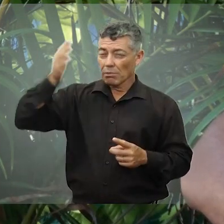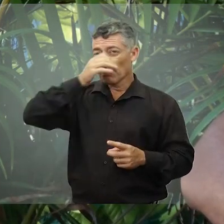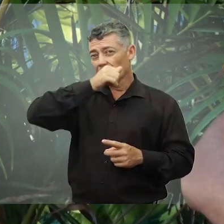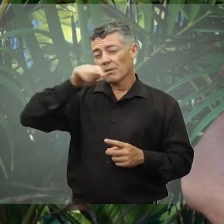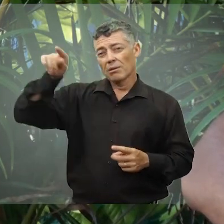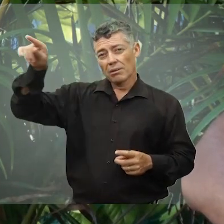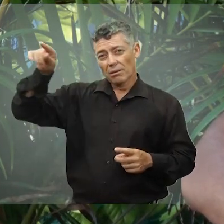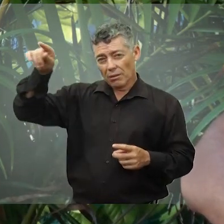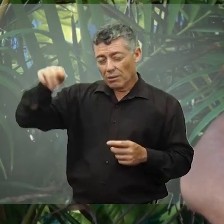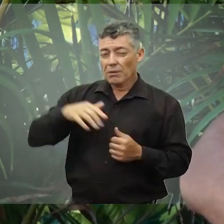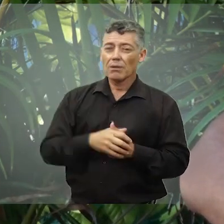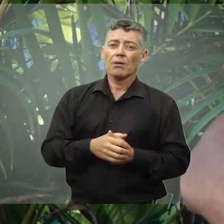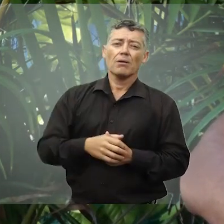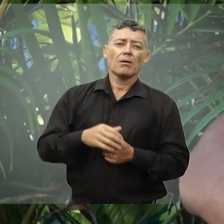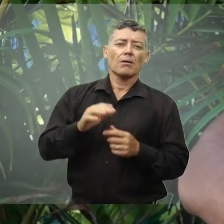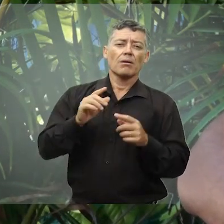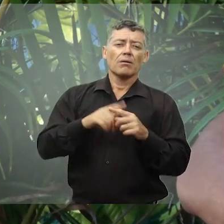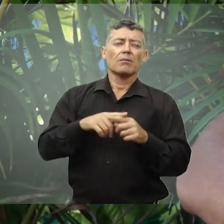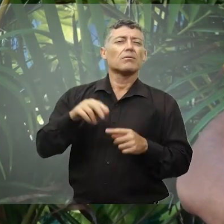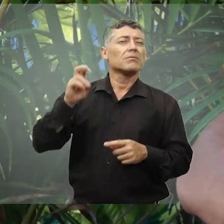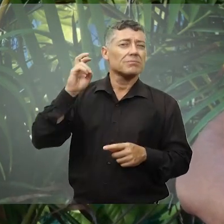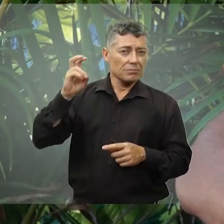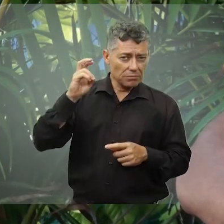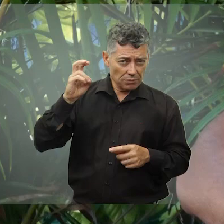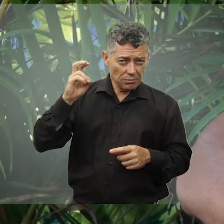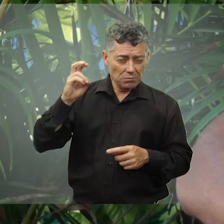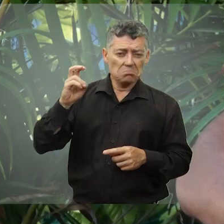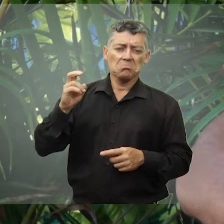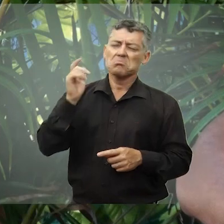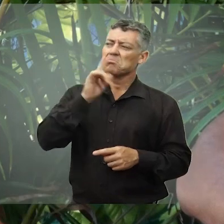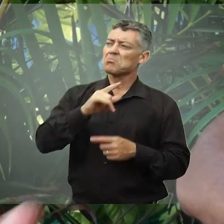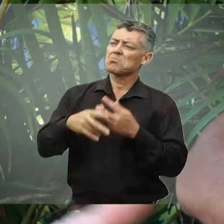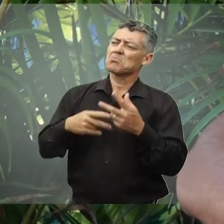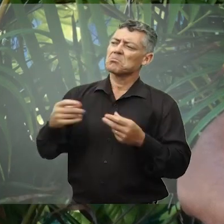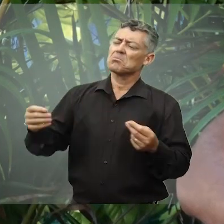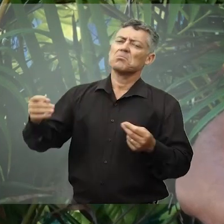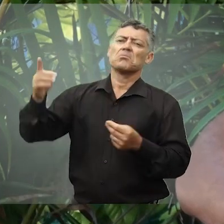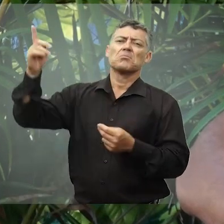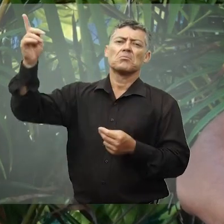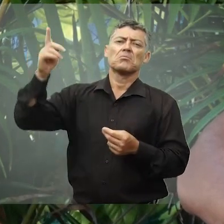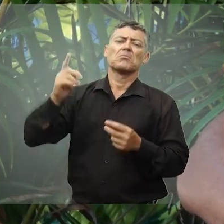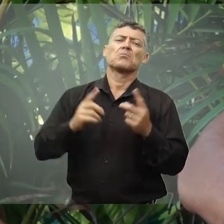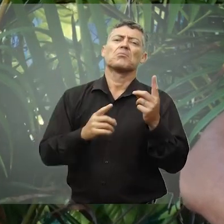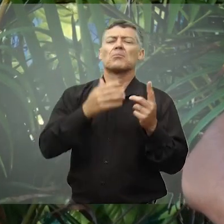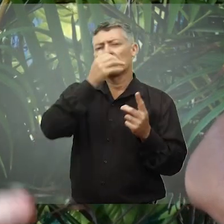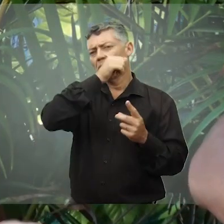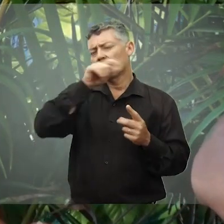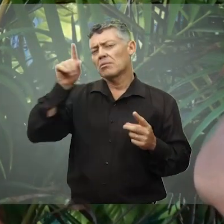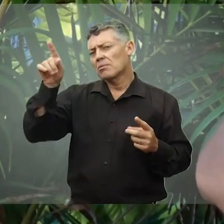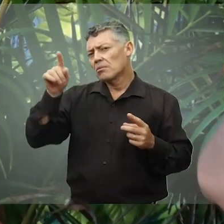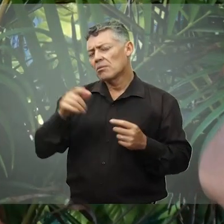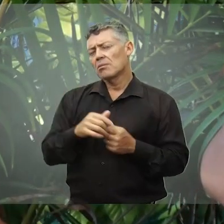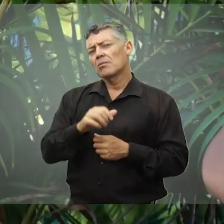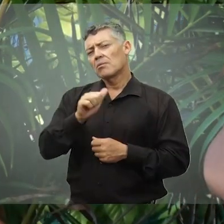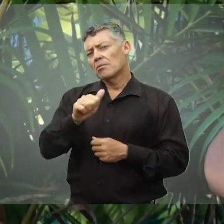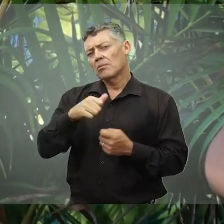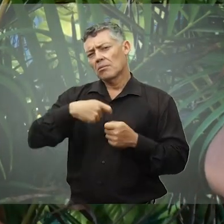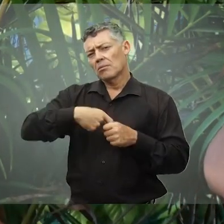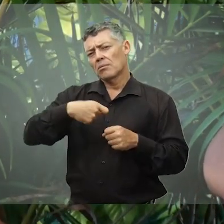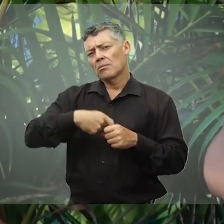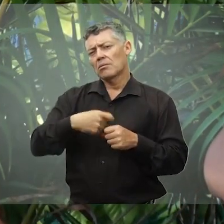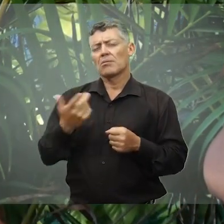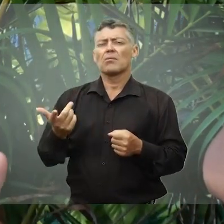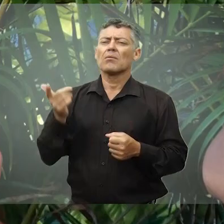estava lá, eu ganhei 5 vezes prêmios do Carnaval. Eu tenho um prêmio, por exemplo, Aracaju, eu